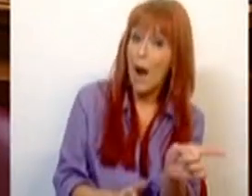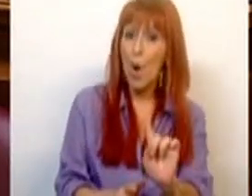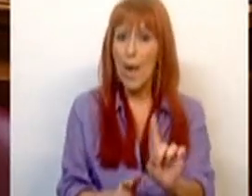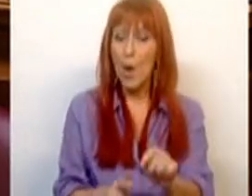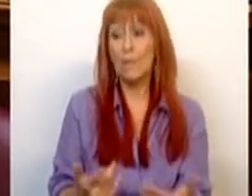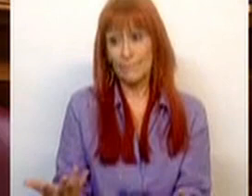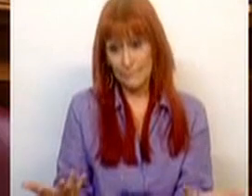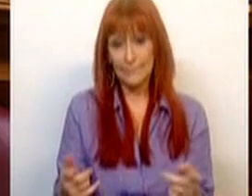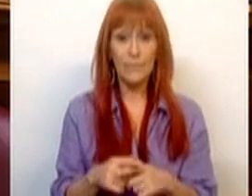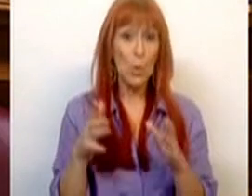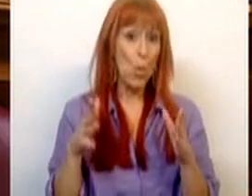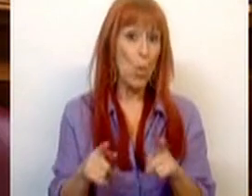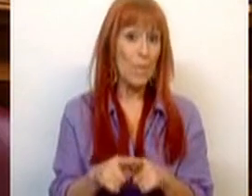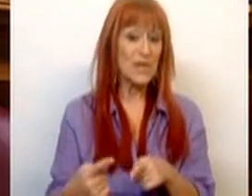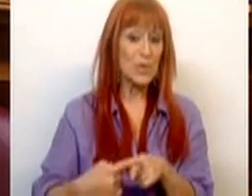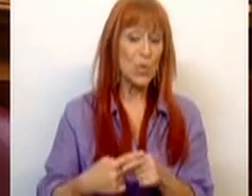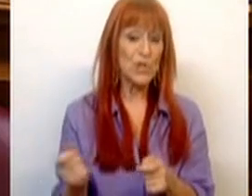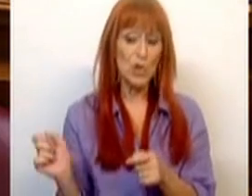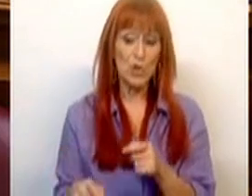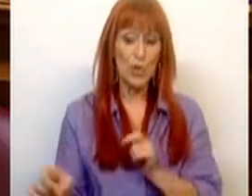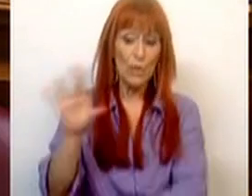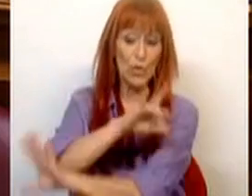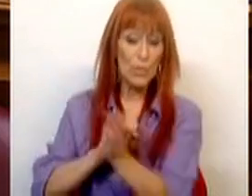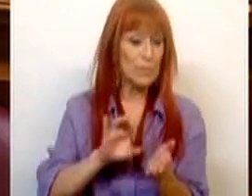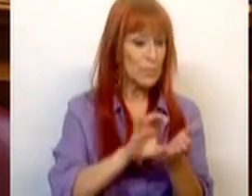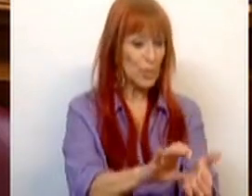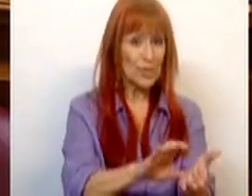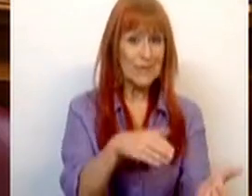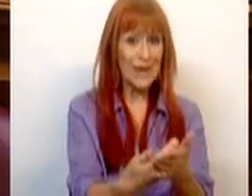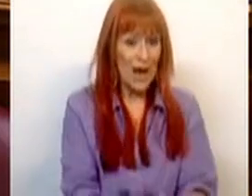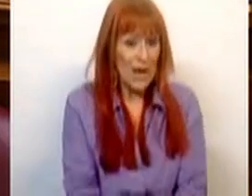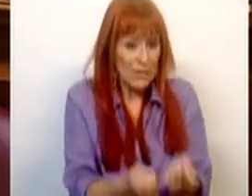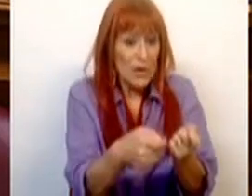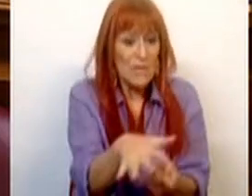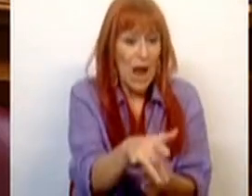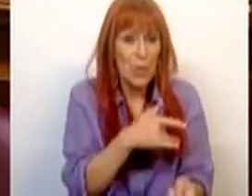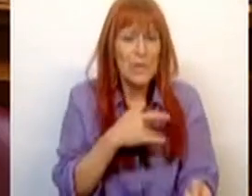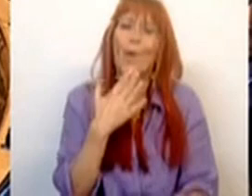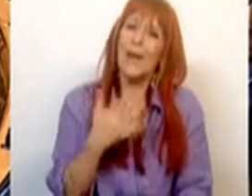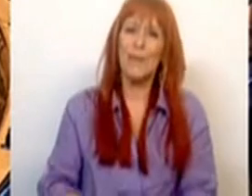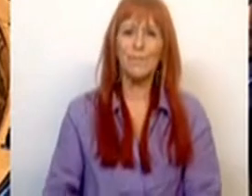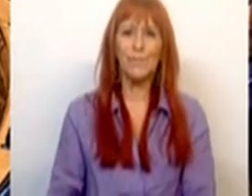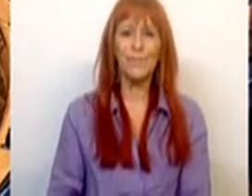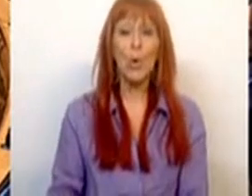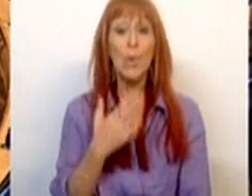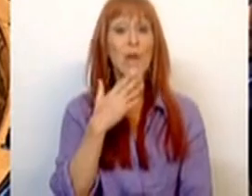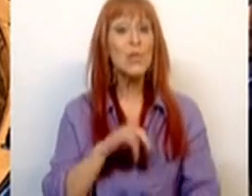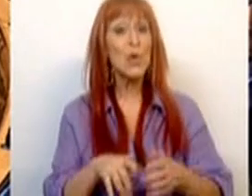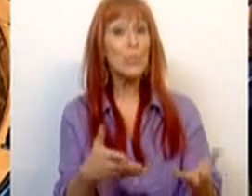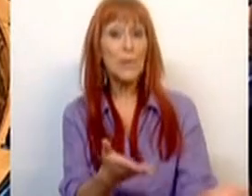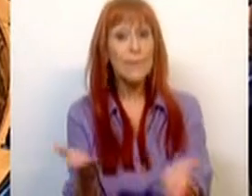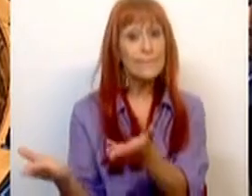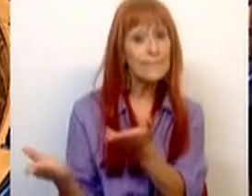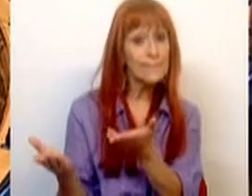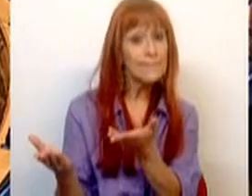agora, que uma parte importante dos fundos comunitários é dedicada a investimentos na área da saúde. Muito obrigado. Muito obrigado, Sr. Deputado.